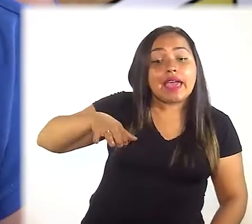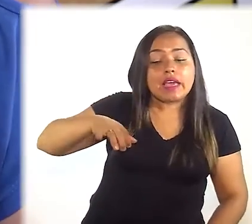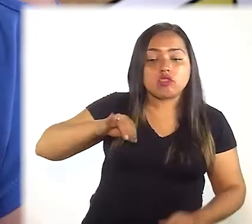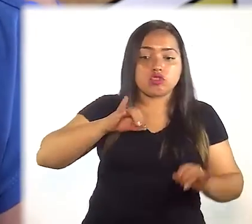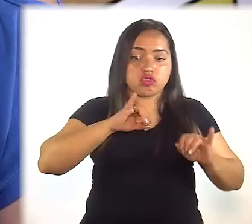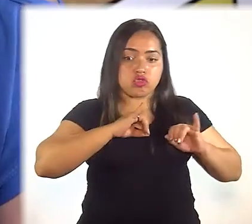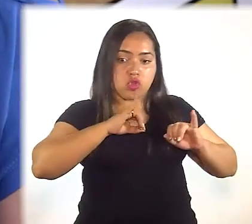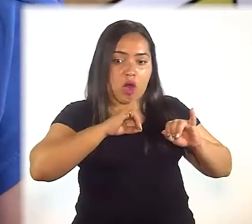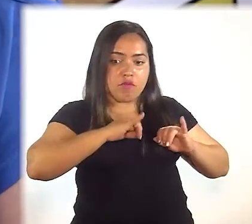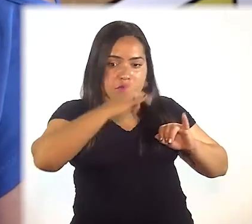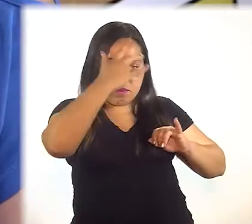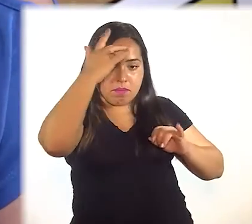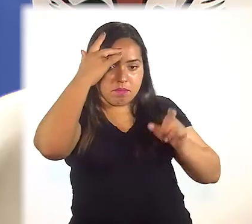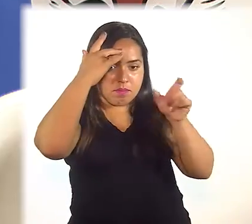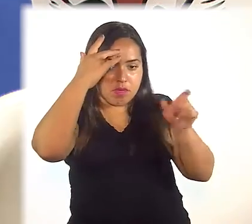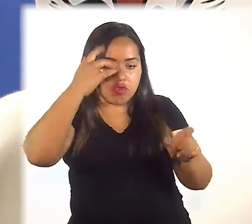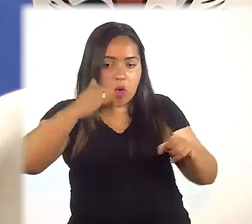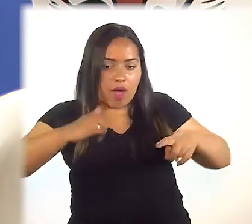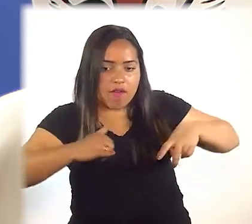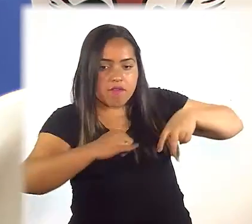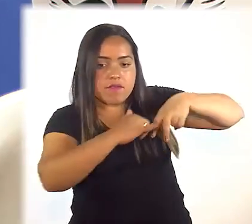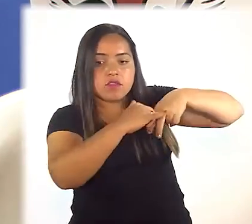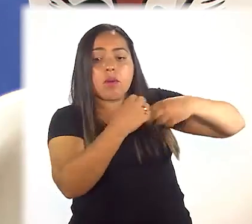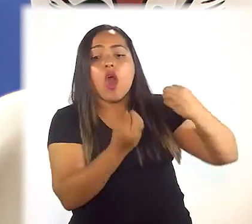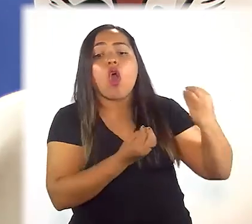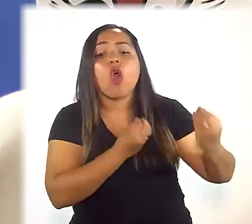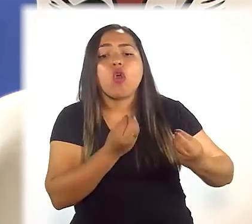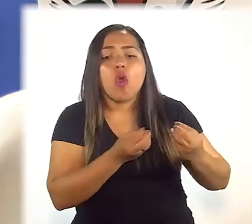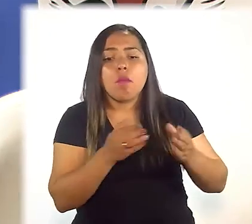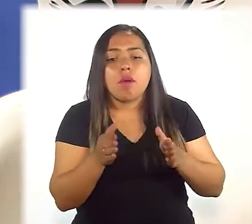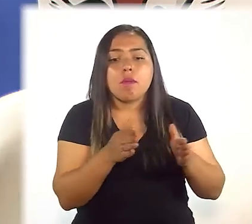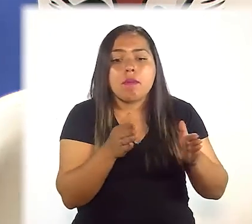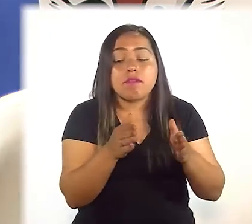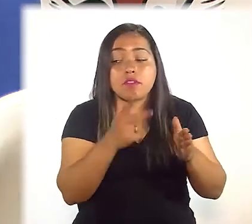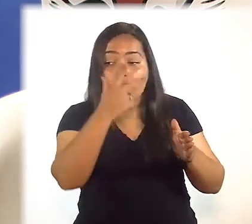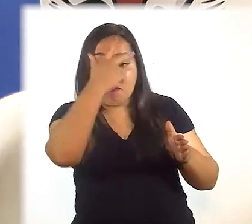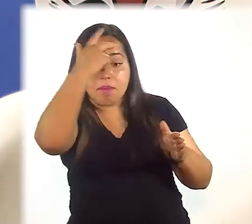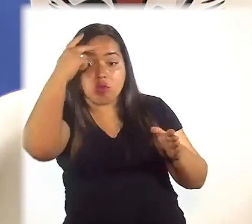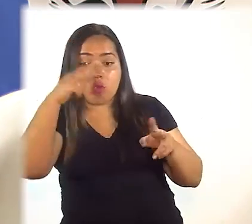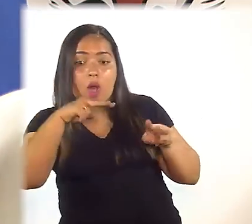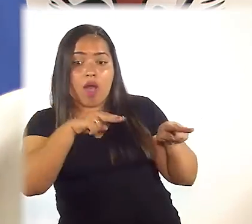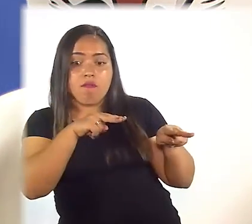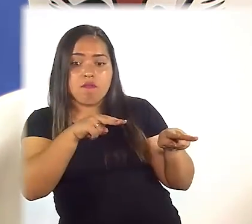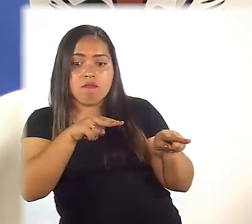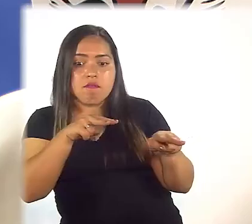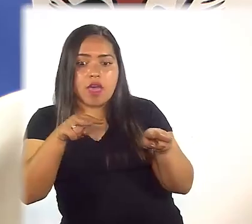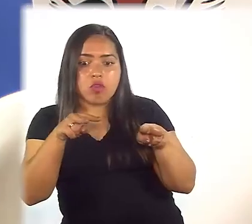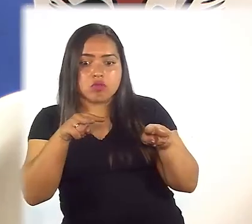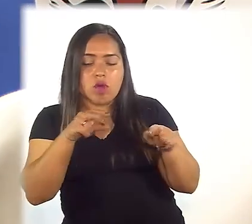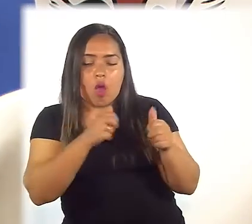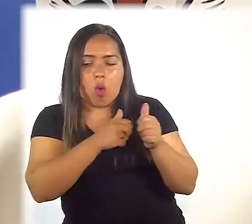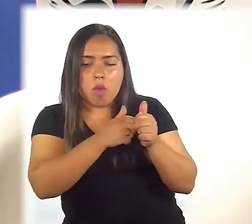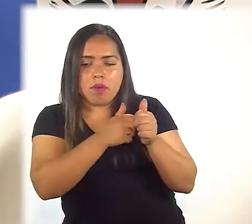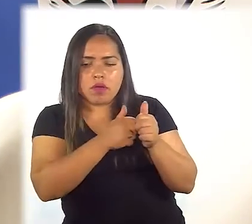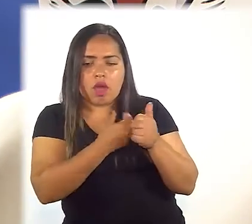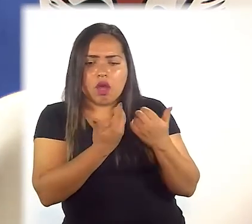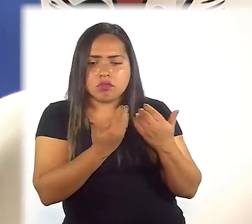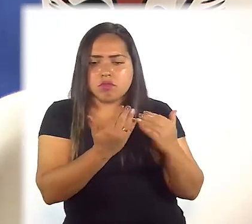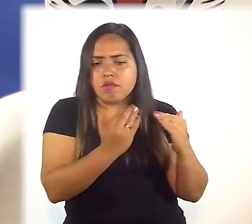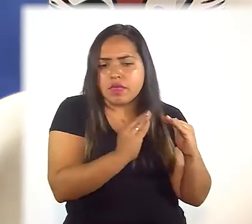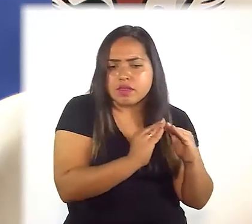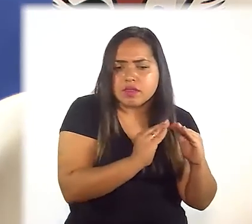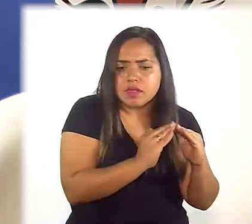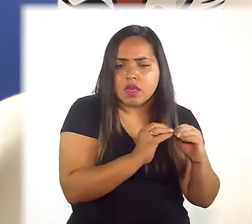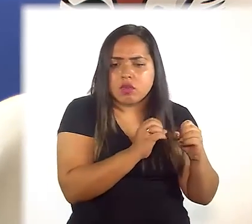estão passando muito esclarecimento, isso é muito importante para que a gente saiba, primeiro, que quem